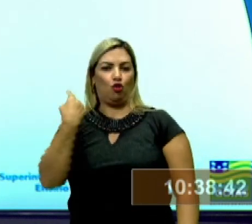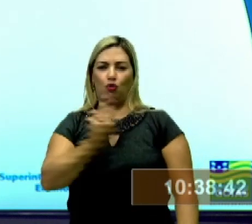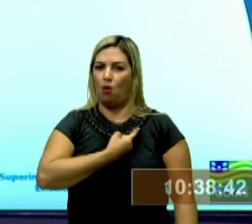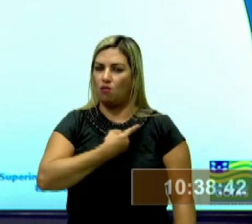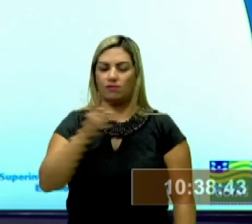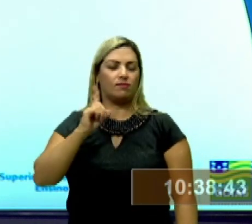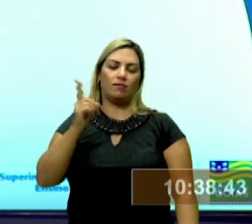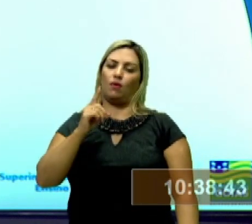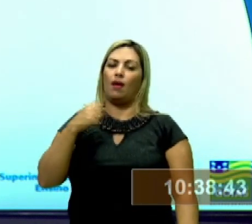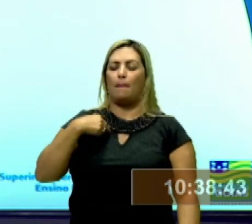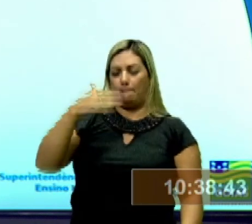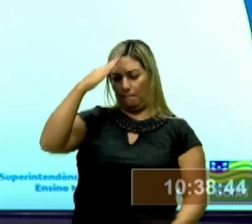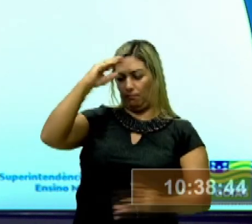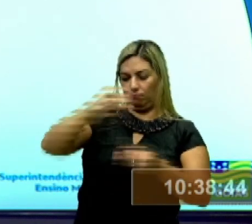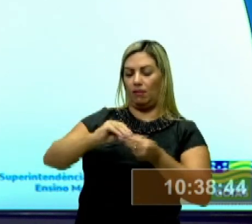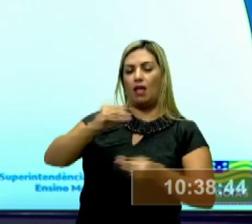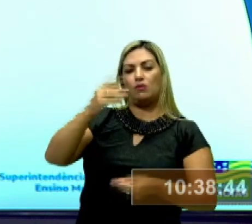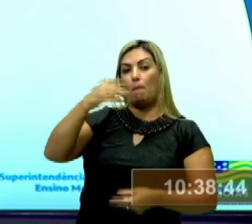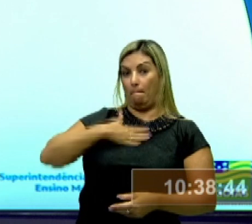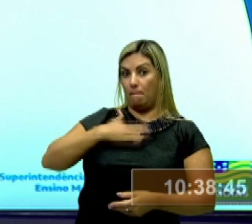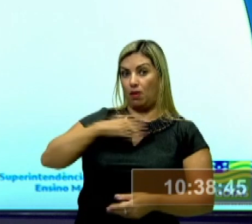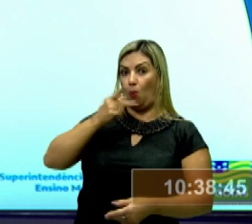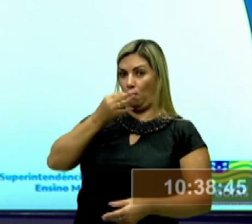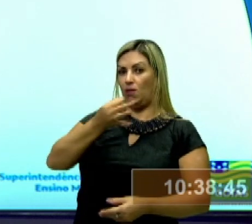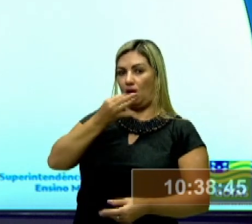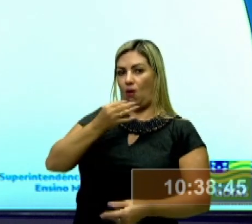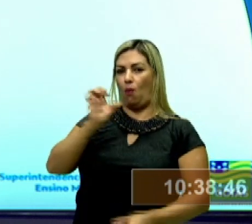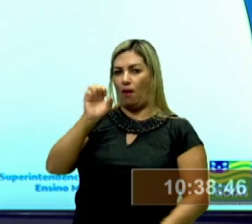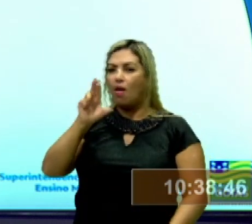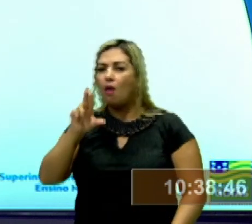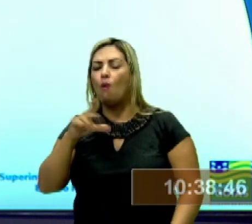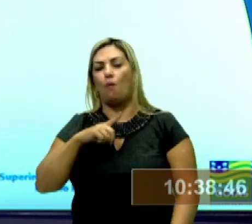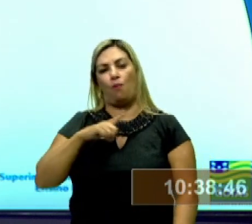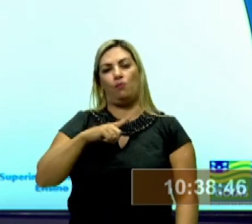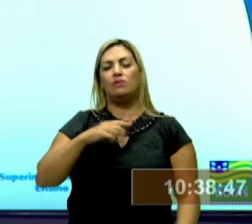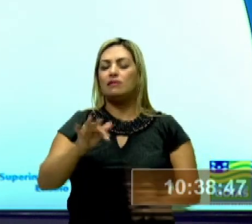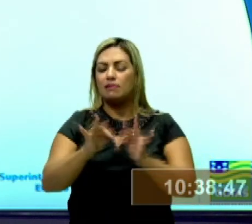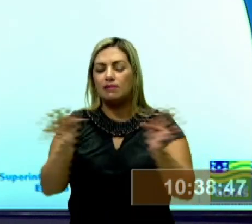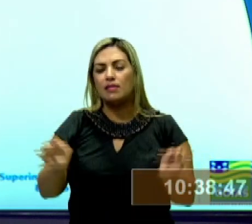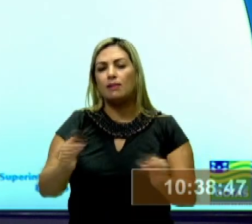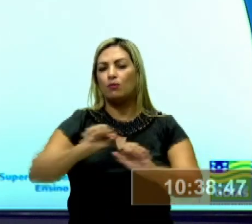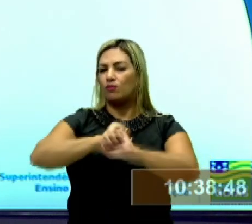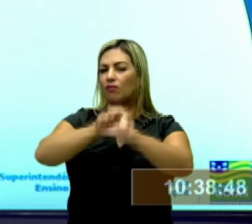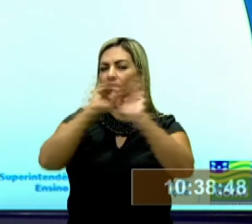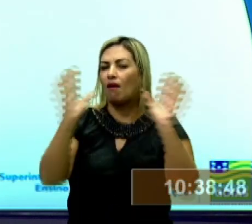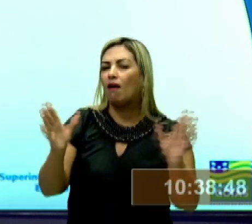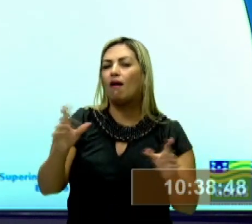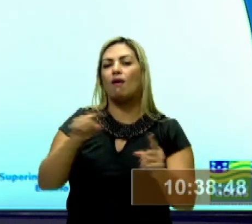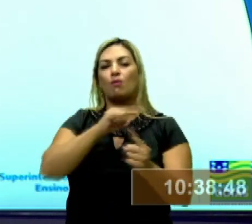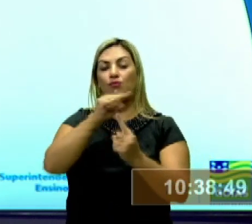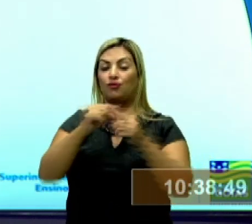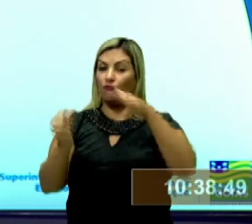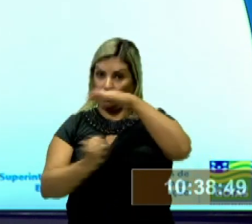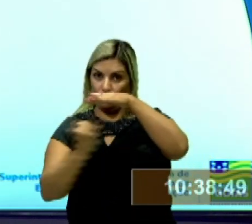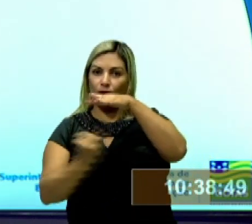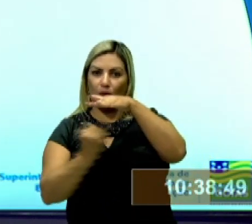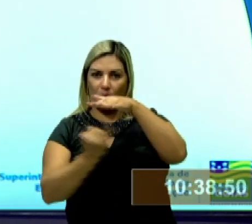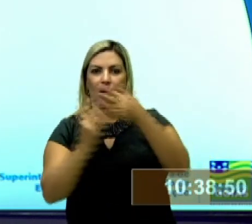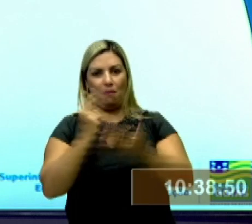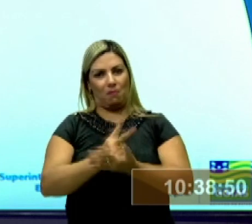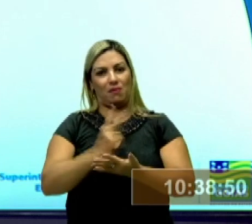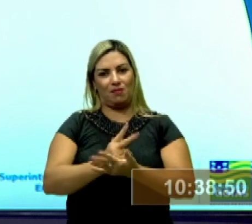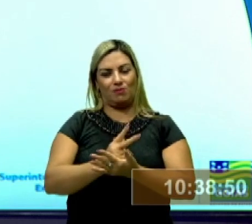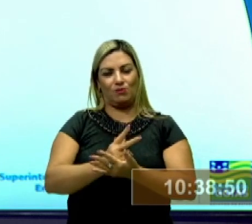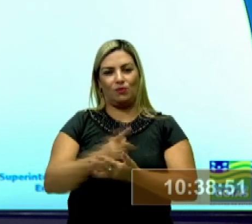fala daquilo que ele pensa a respeito. A linguagem é sempre simples, clara, objetiva, bem informal mesmo. A